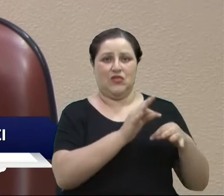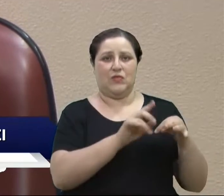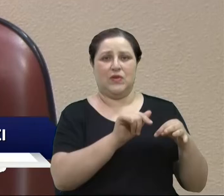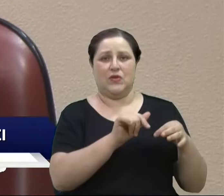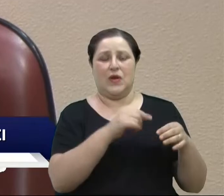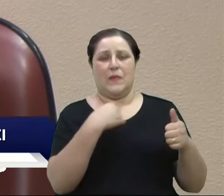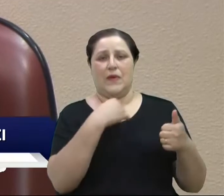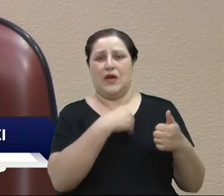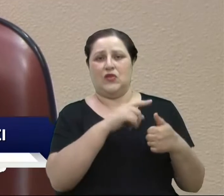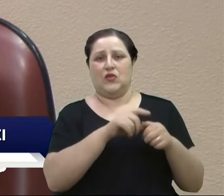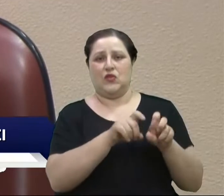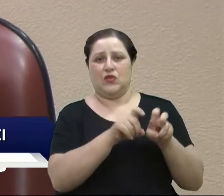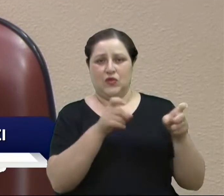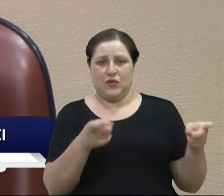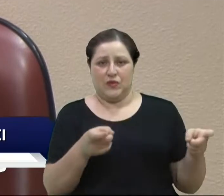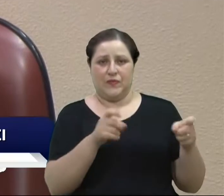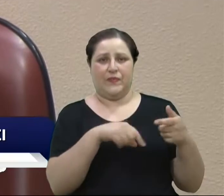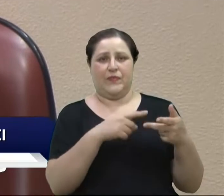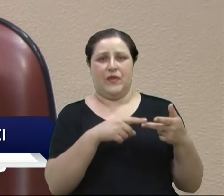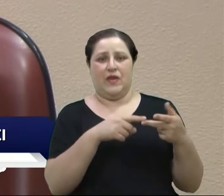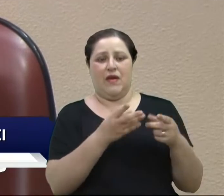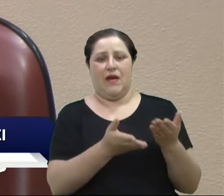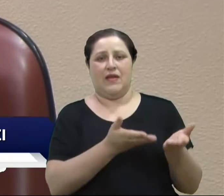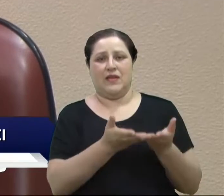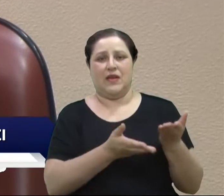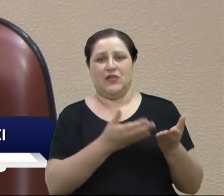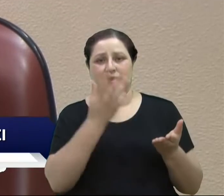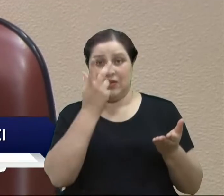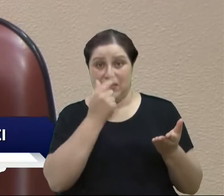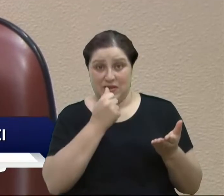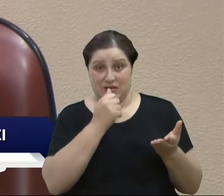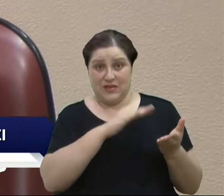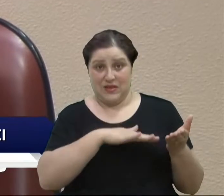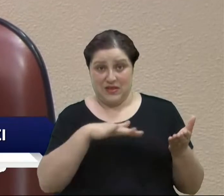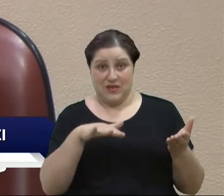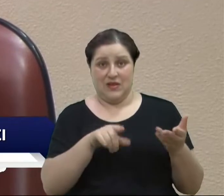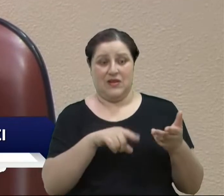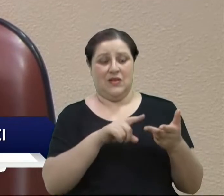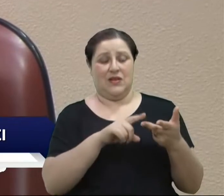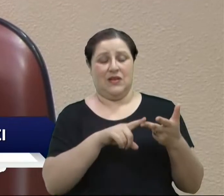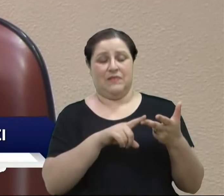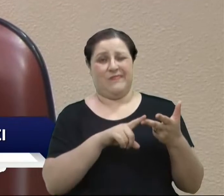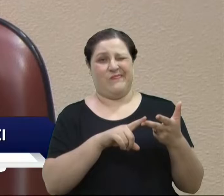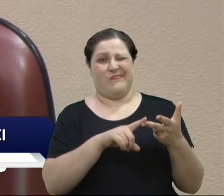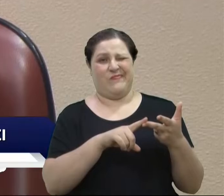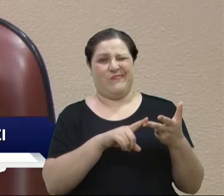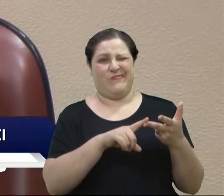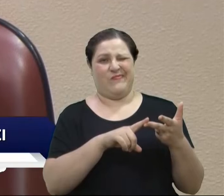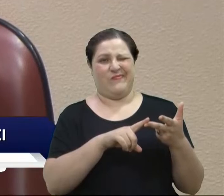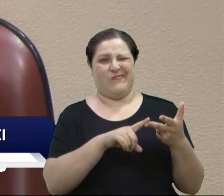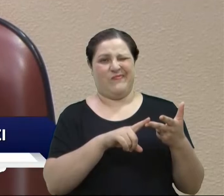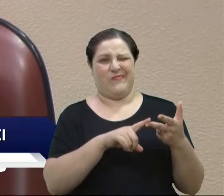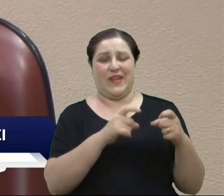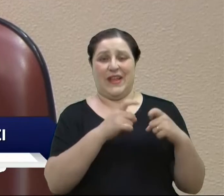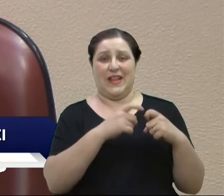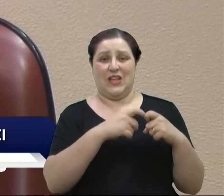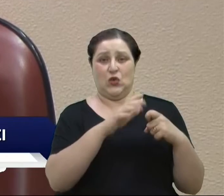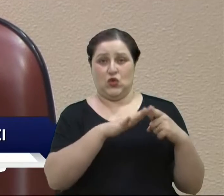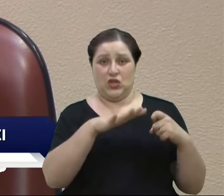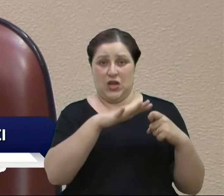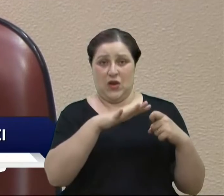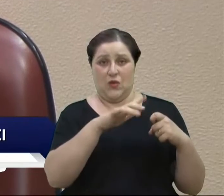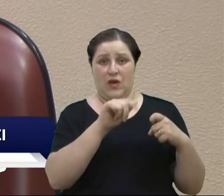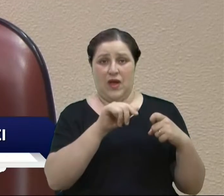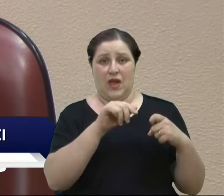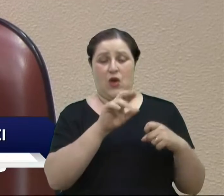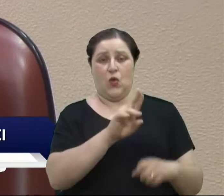de gineco e de pediatra. Muito provavelmente, nas unidades básicas das comunidades que